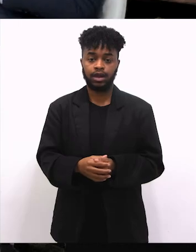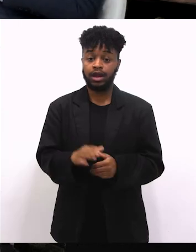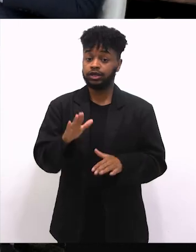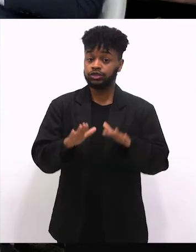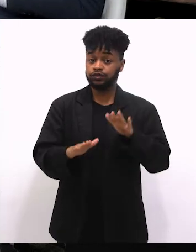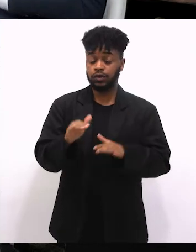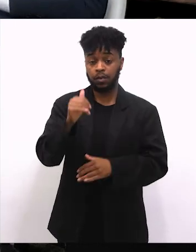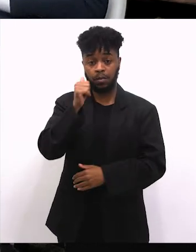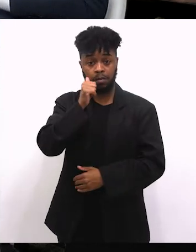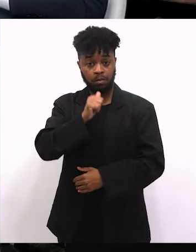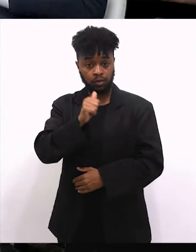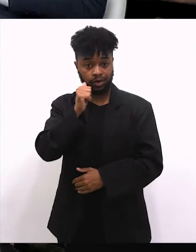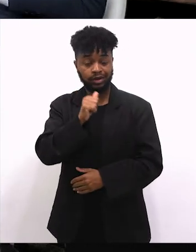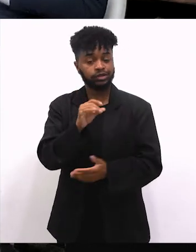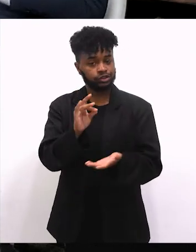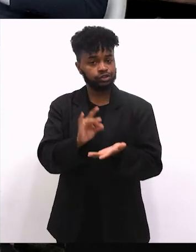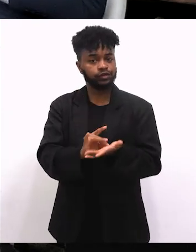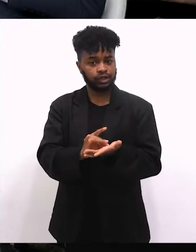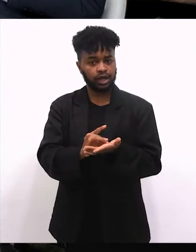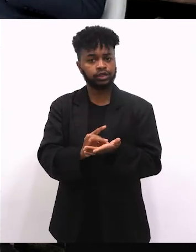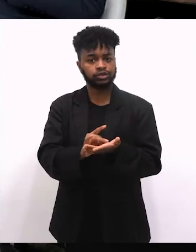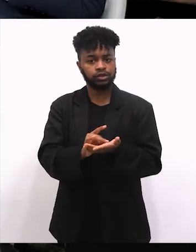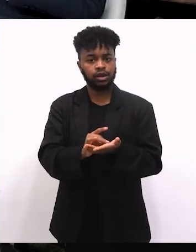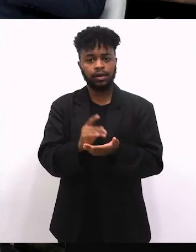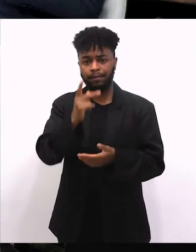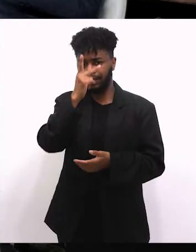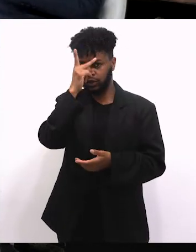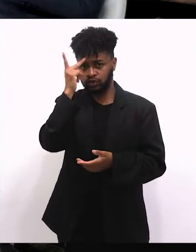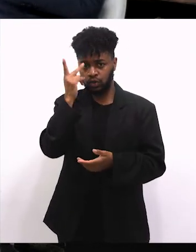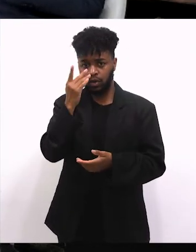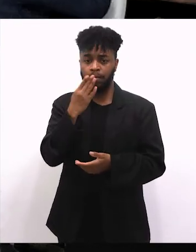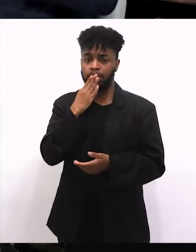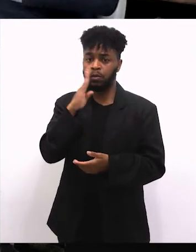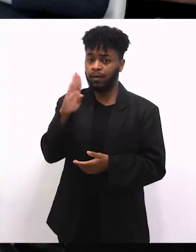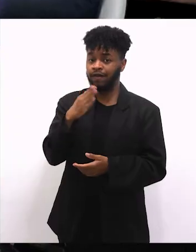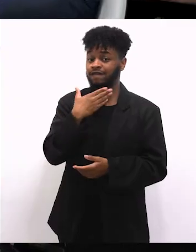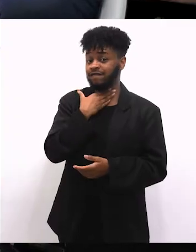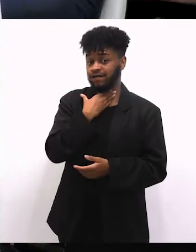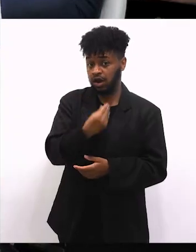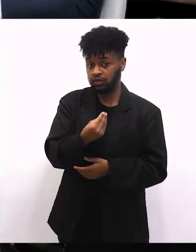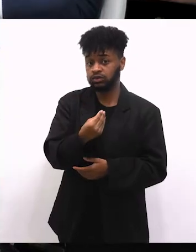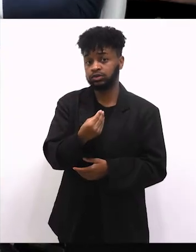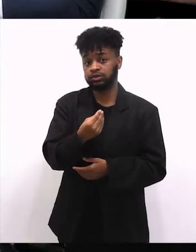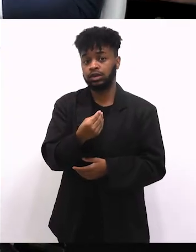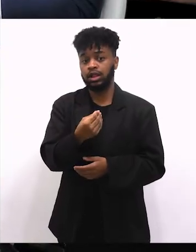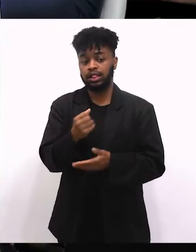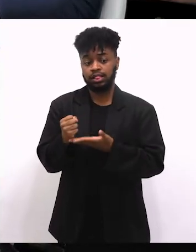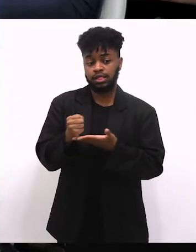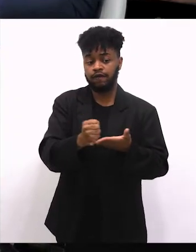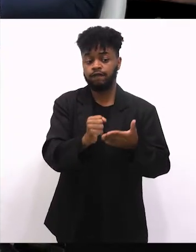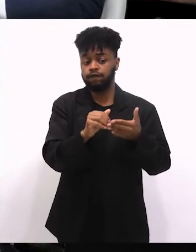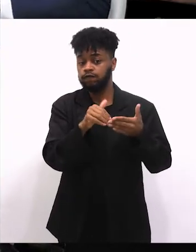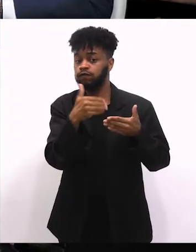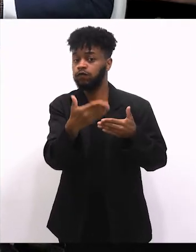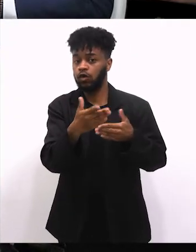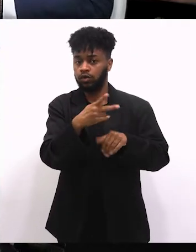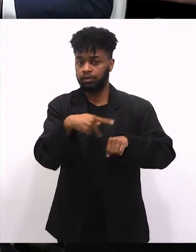muitas mulheres, né, realmente são enganadas com ofertas falsas, né, vão para fora do país,